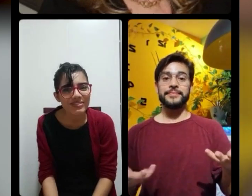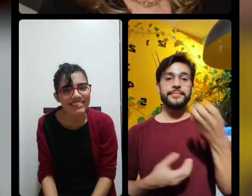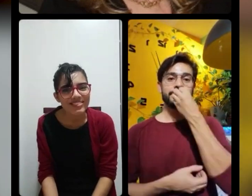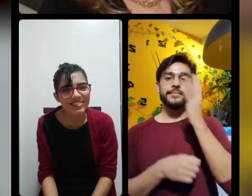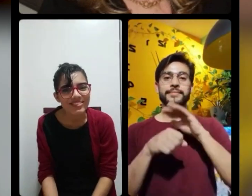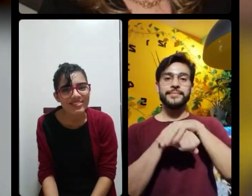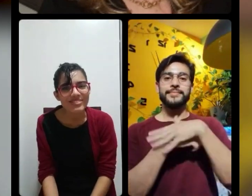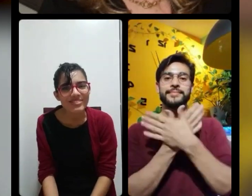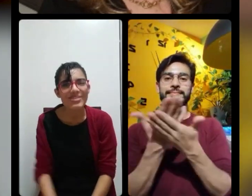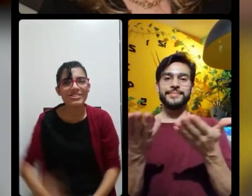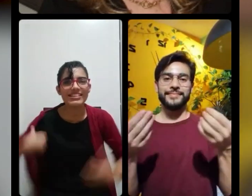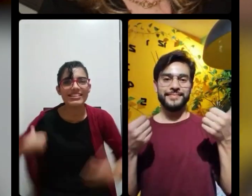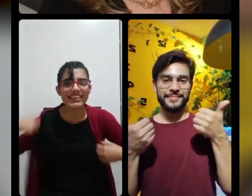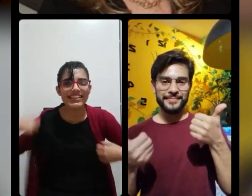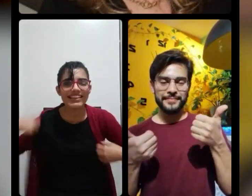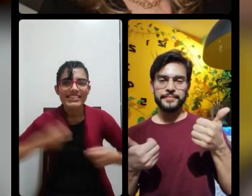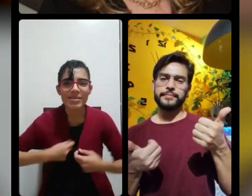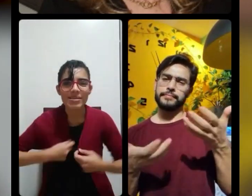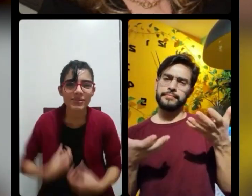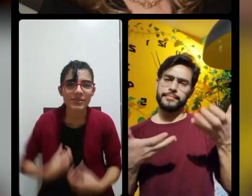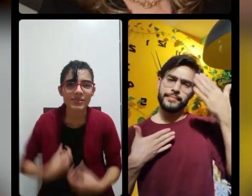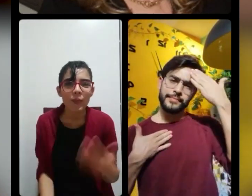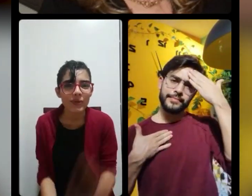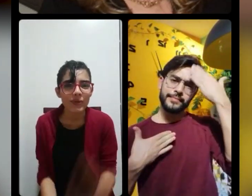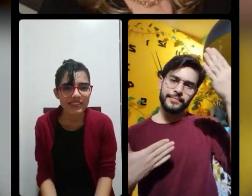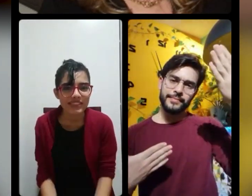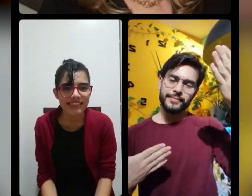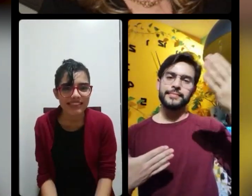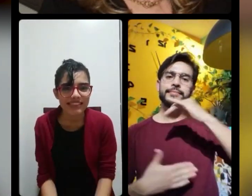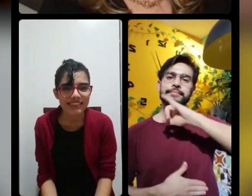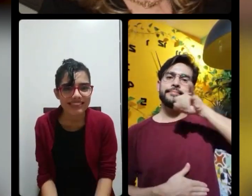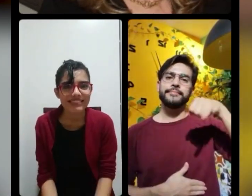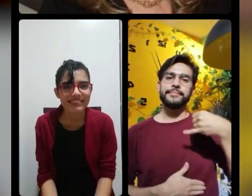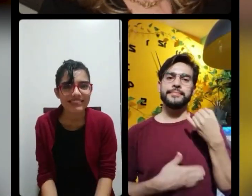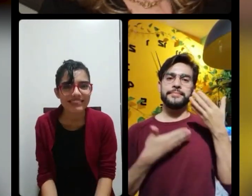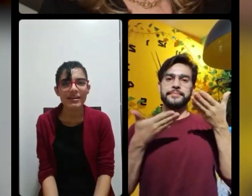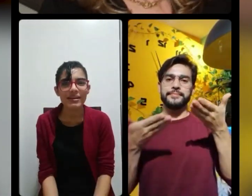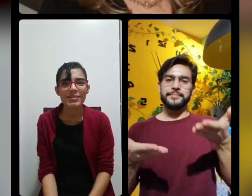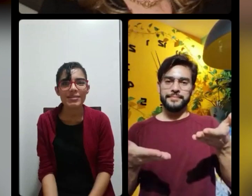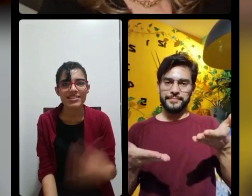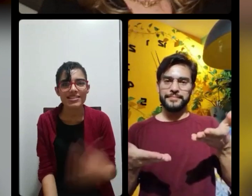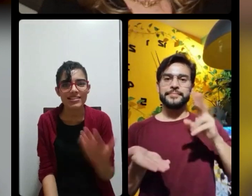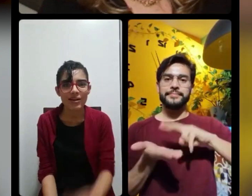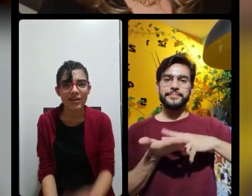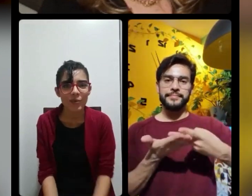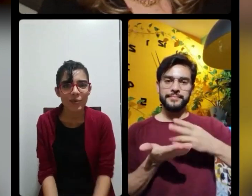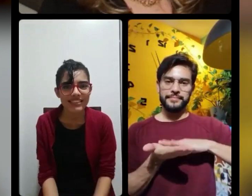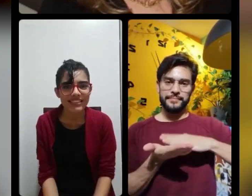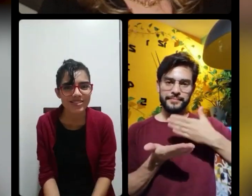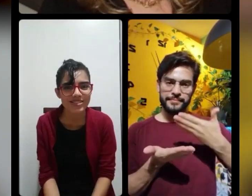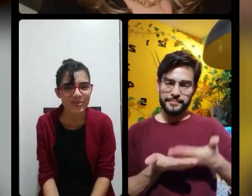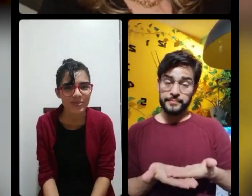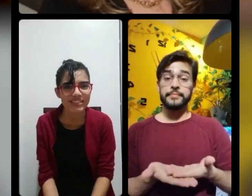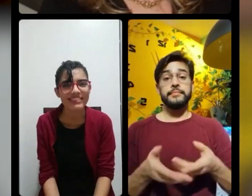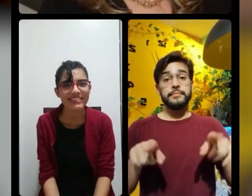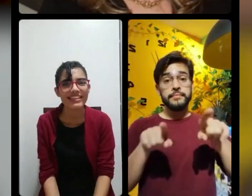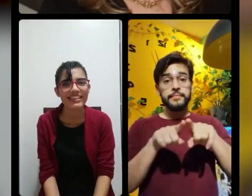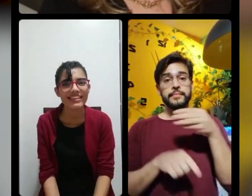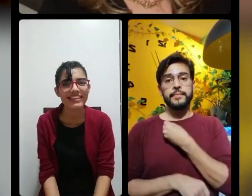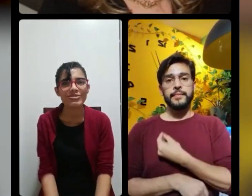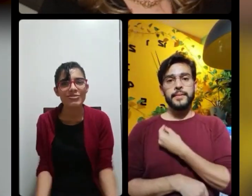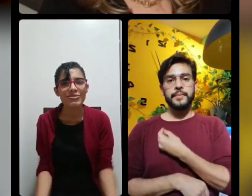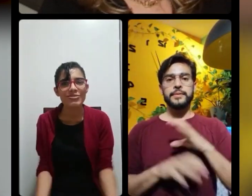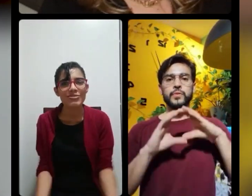Boa noite a todos. Gostaria de agradecer muito a oportunidade, também a presença da comunidade surda aqui